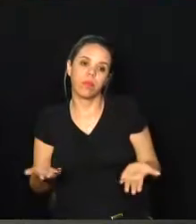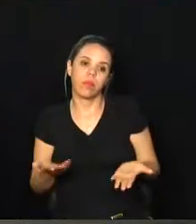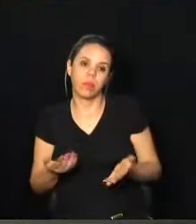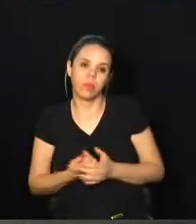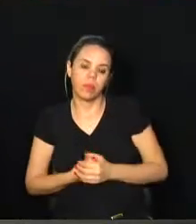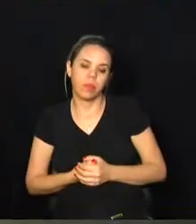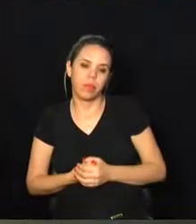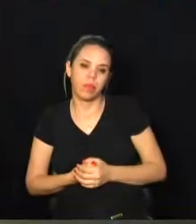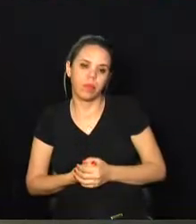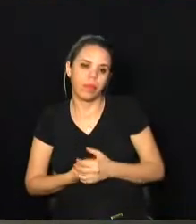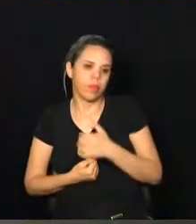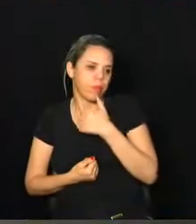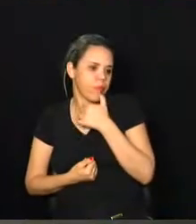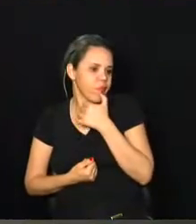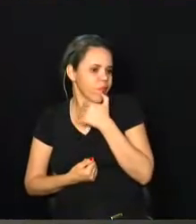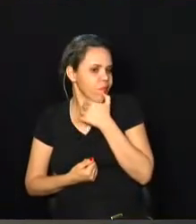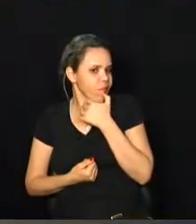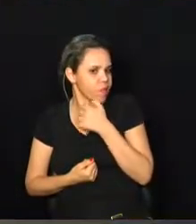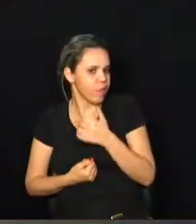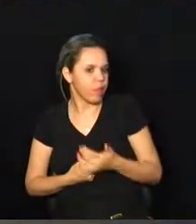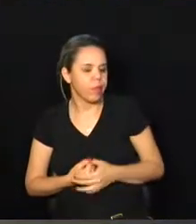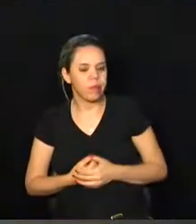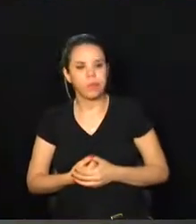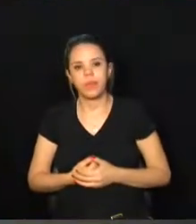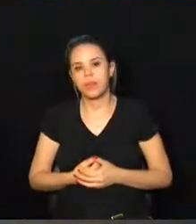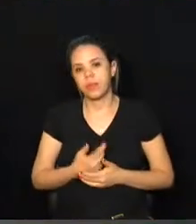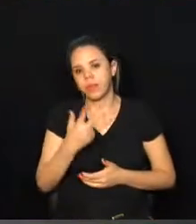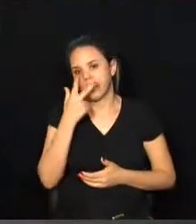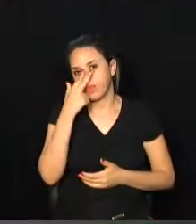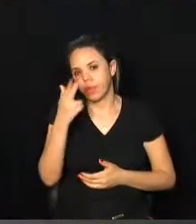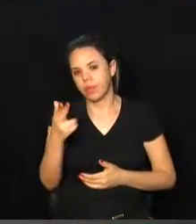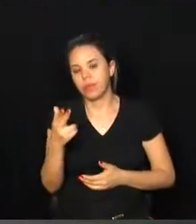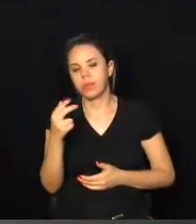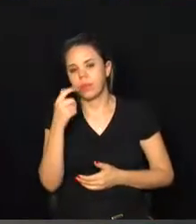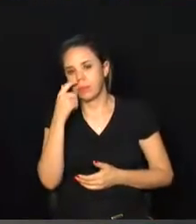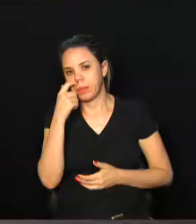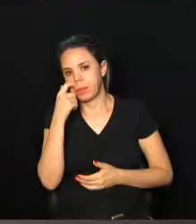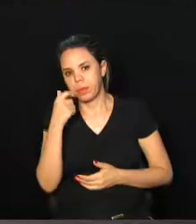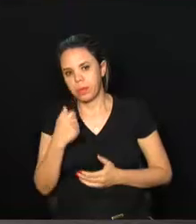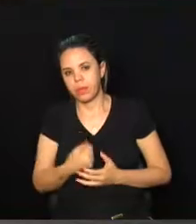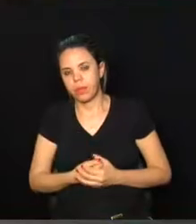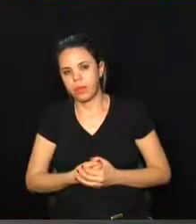fica um jogo, sabe, que parece que...